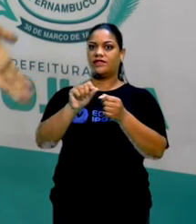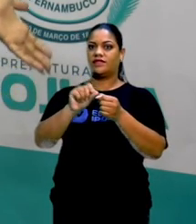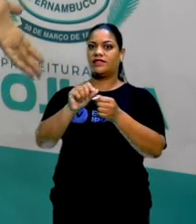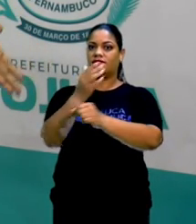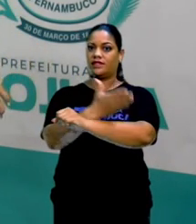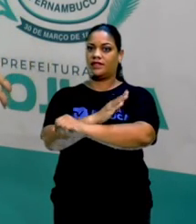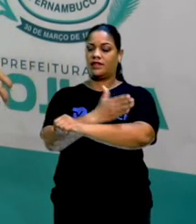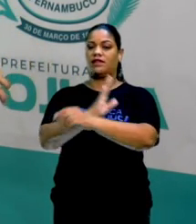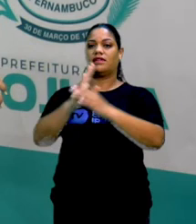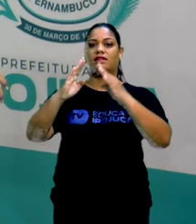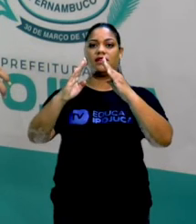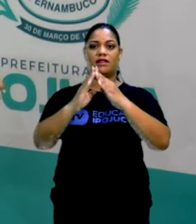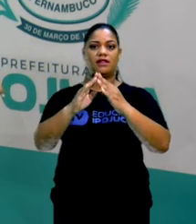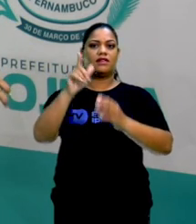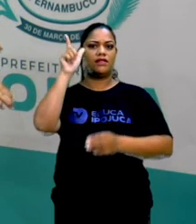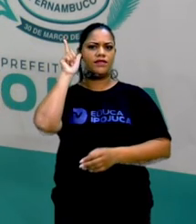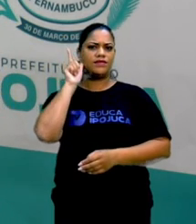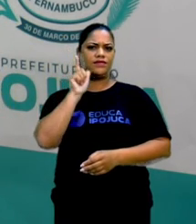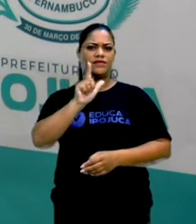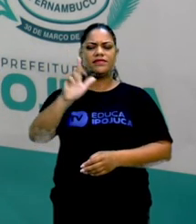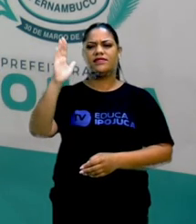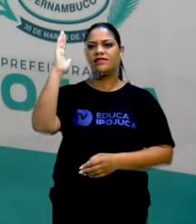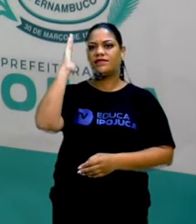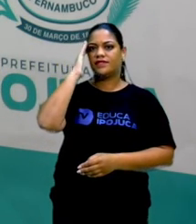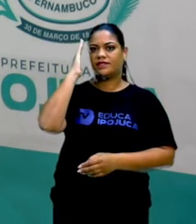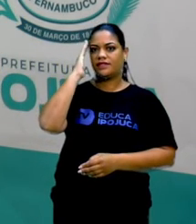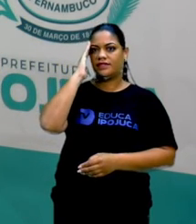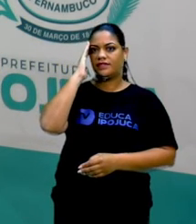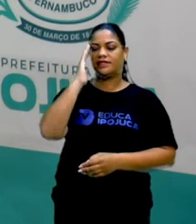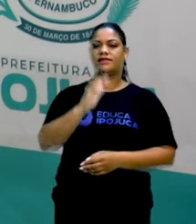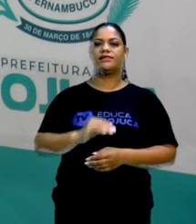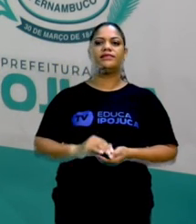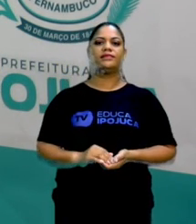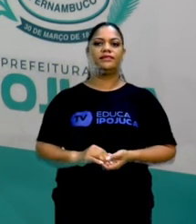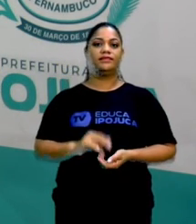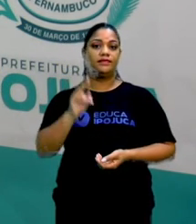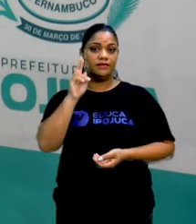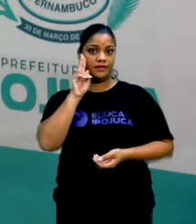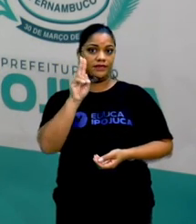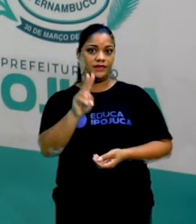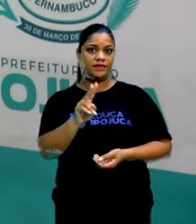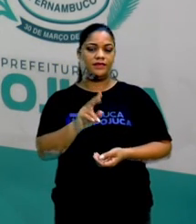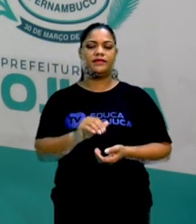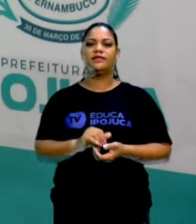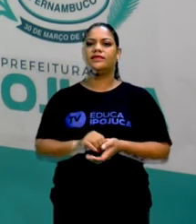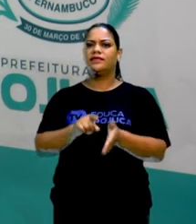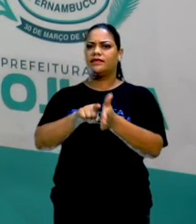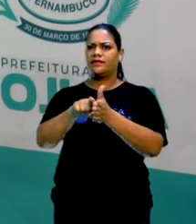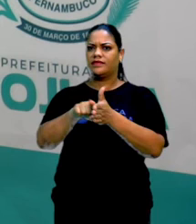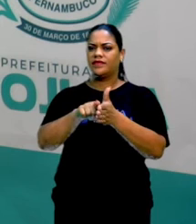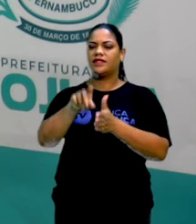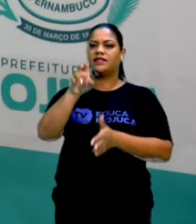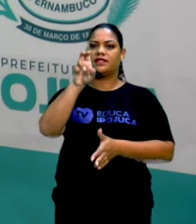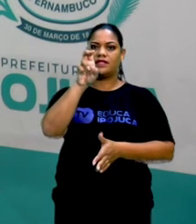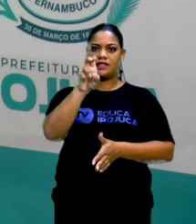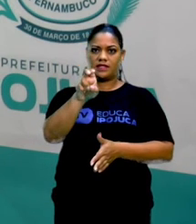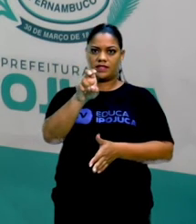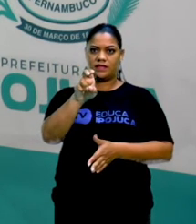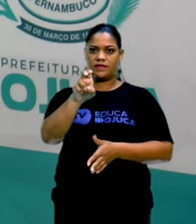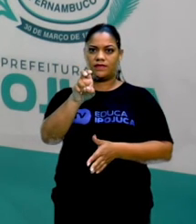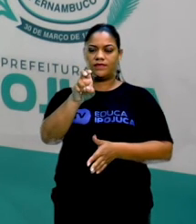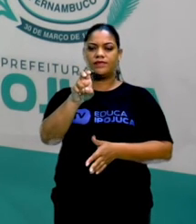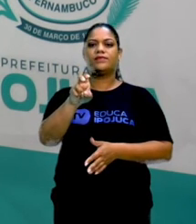de vocês, se vocês conseguiram compreender. Então, vamos ver aí, pesquise